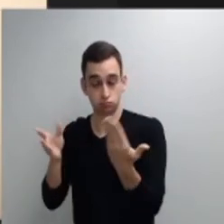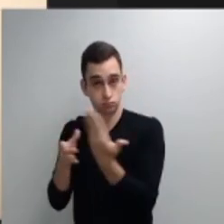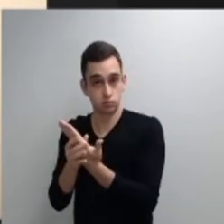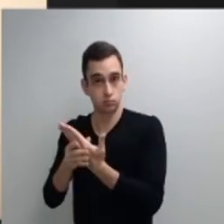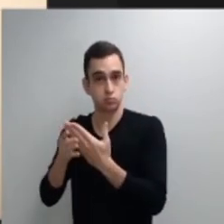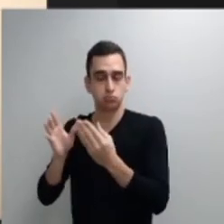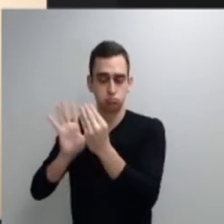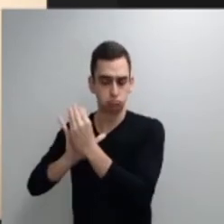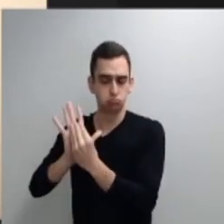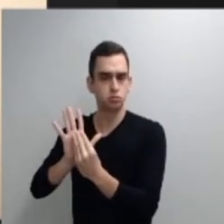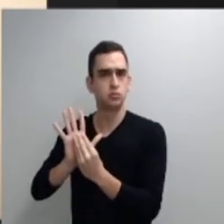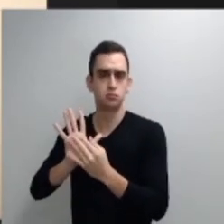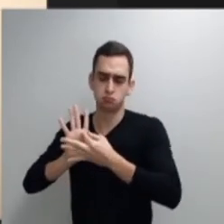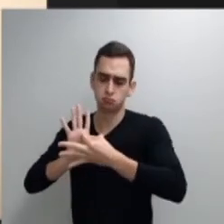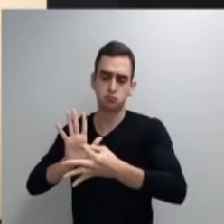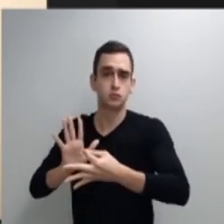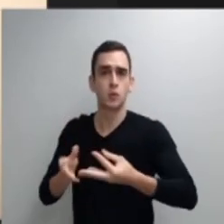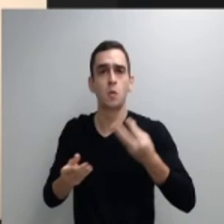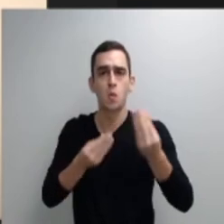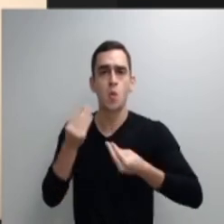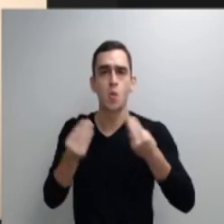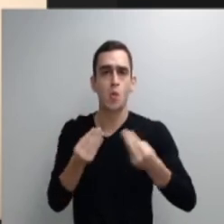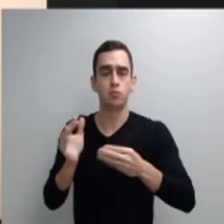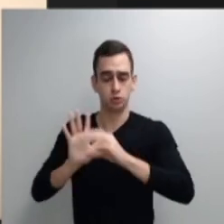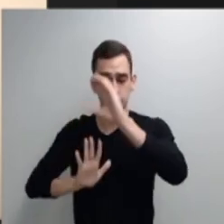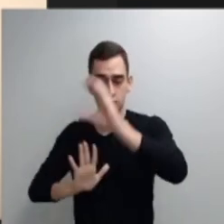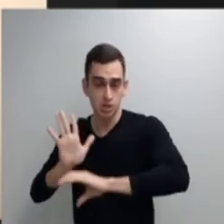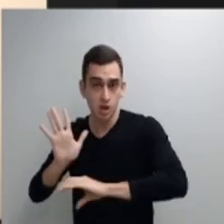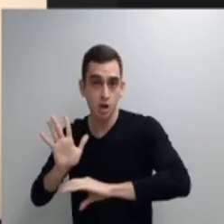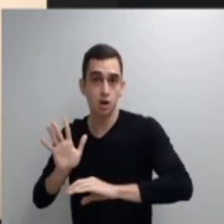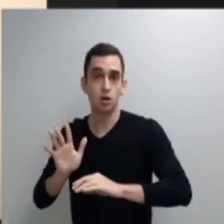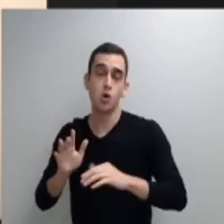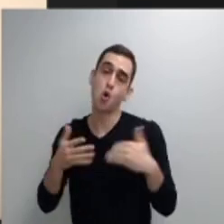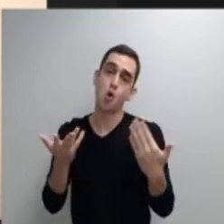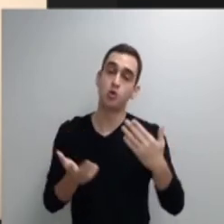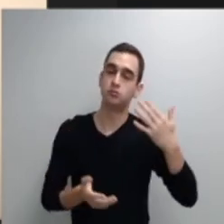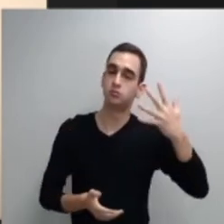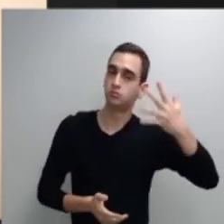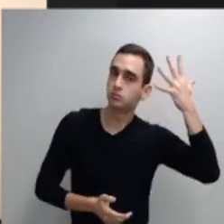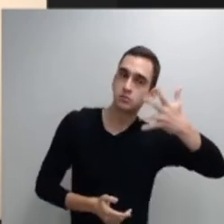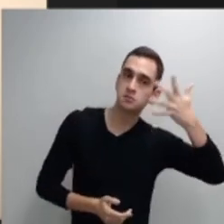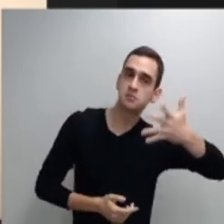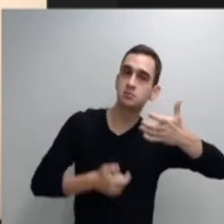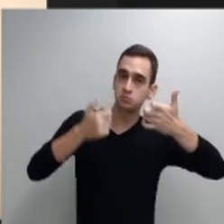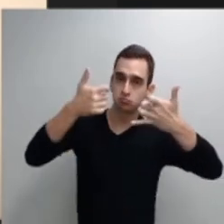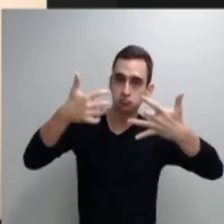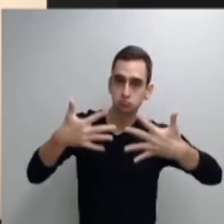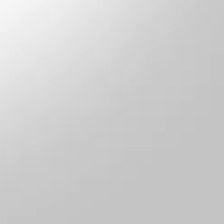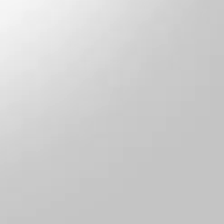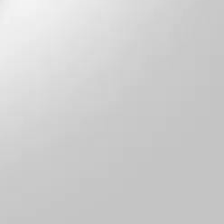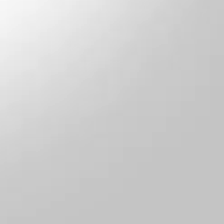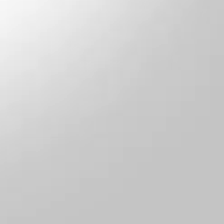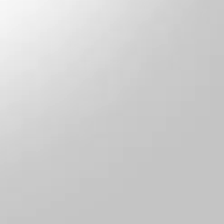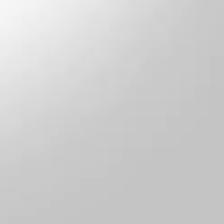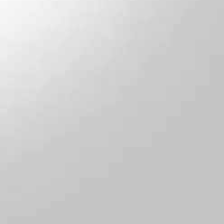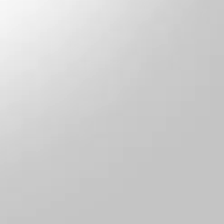se retraiu ou dilatou, já que tal fenômeno físico foge à hipótese de incidência tributária.